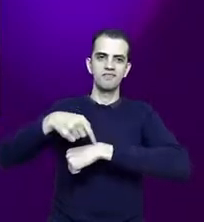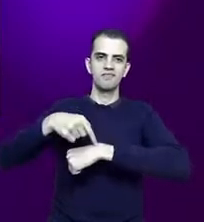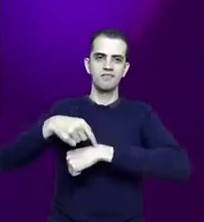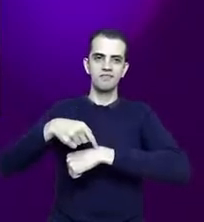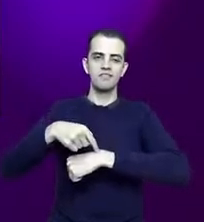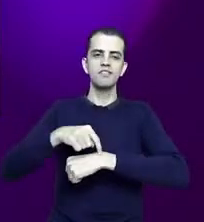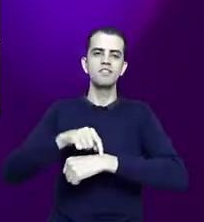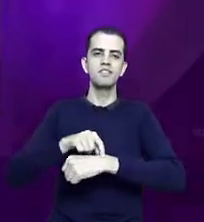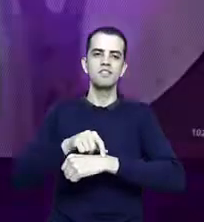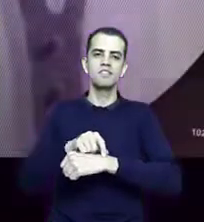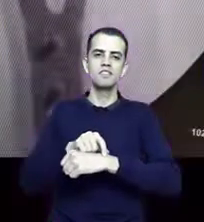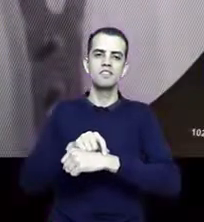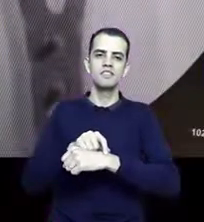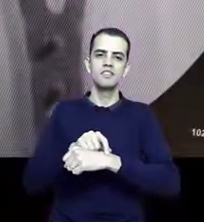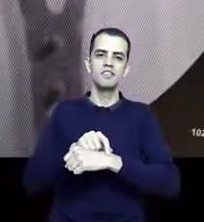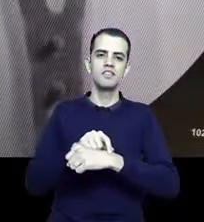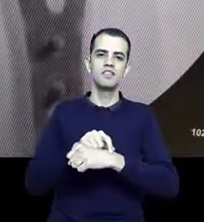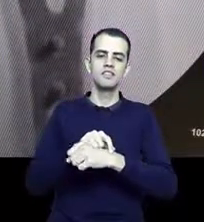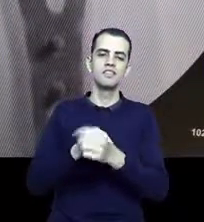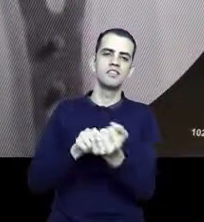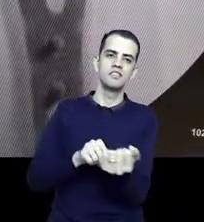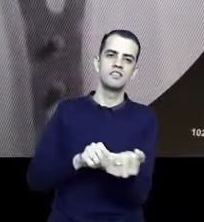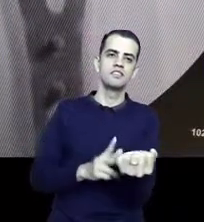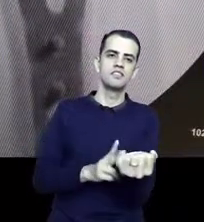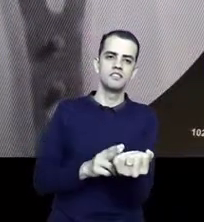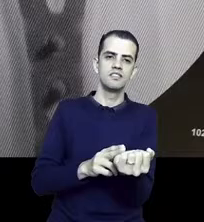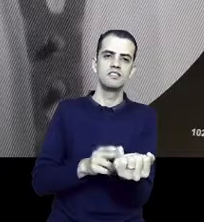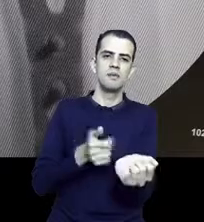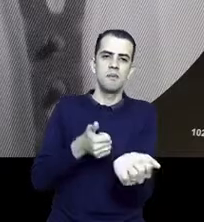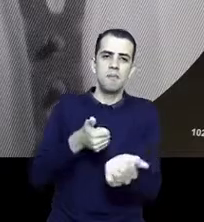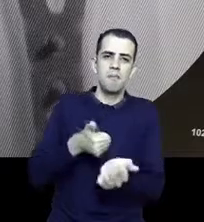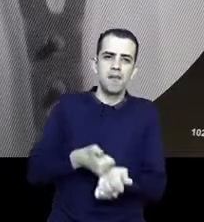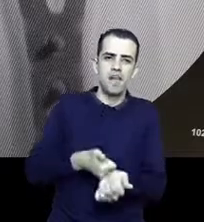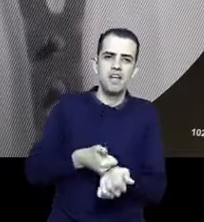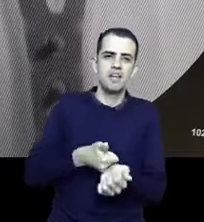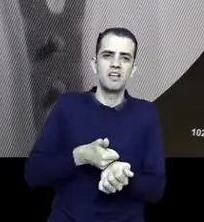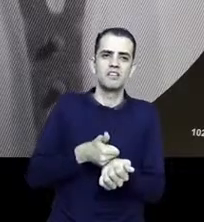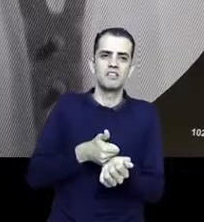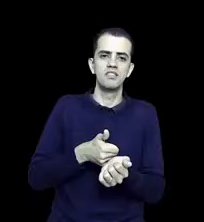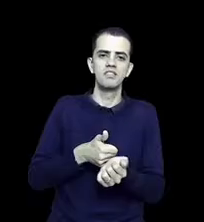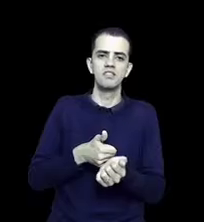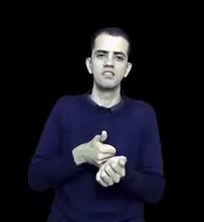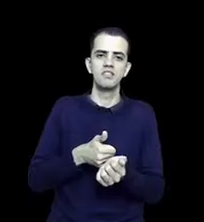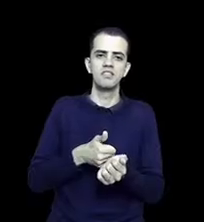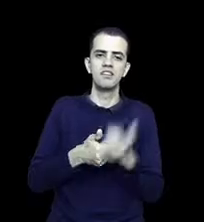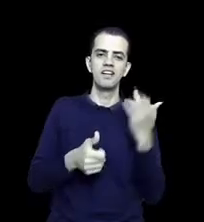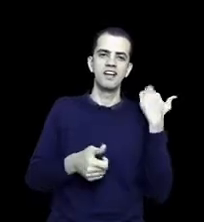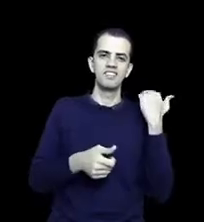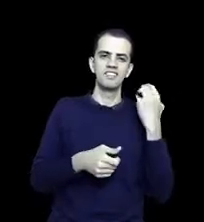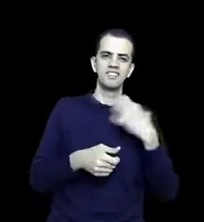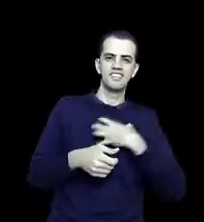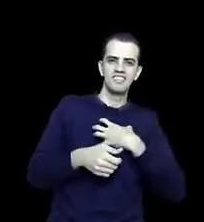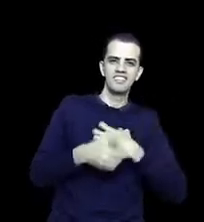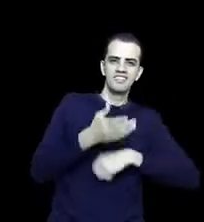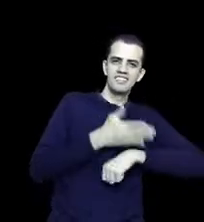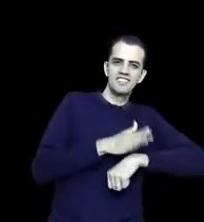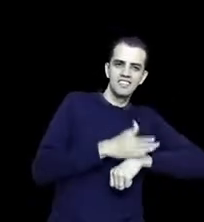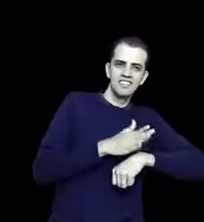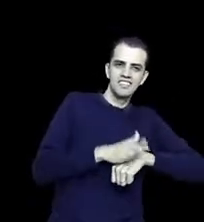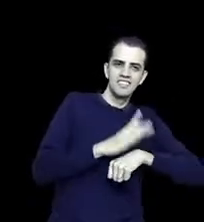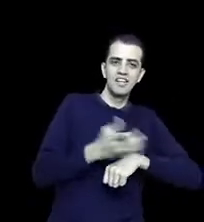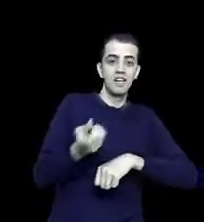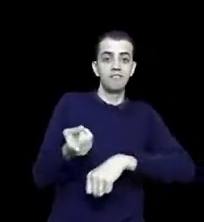consegue realmente ser muito próximo, né, do que a gente fez no modelo 3D. Aqui